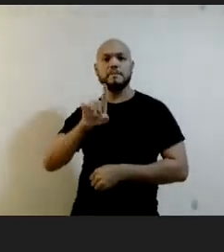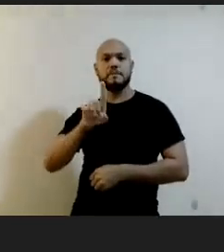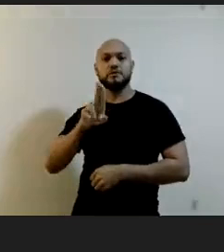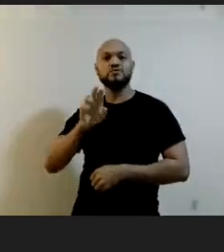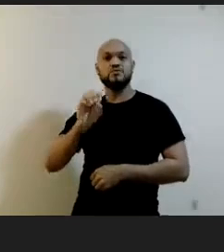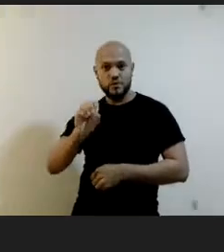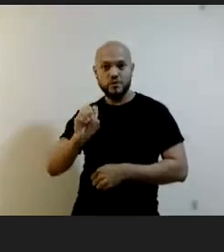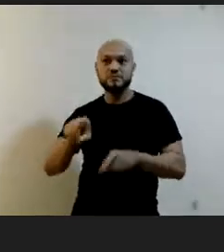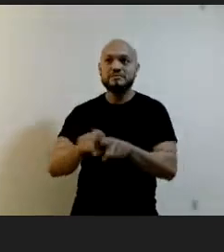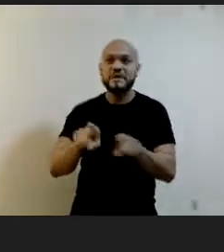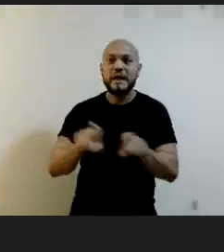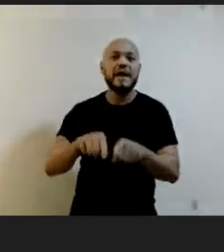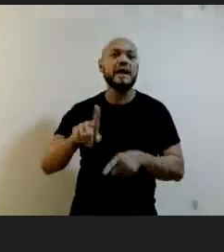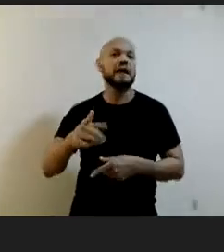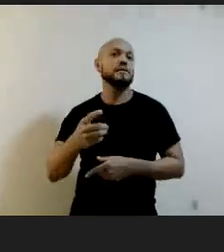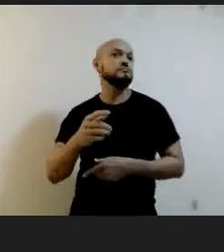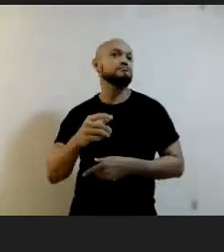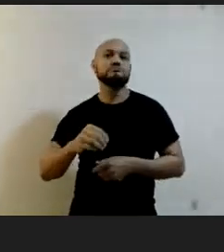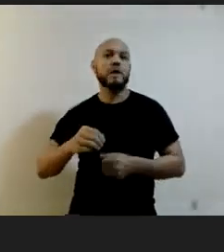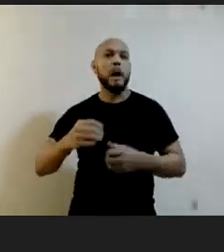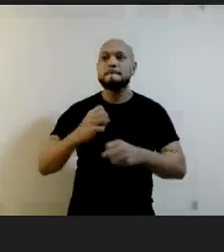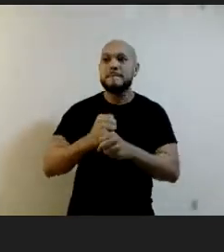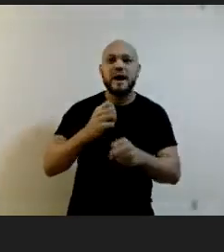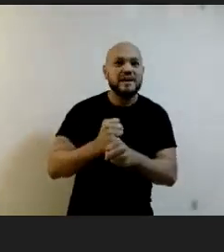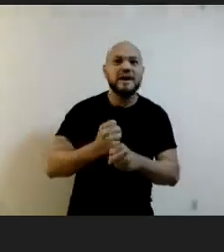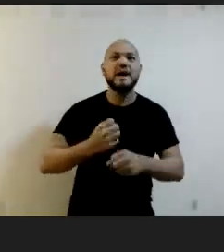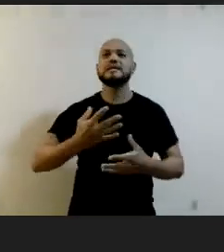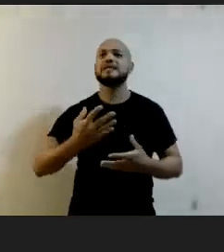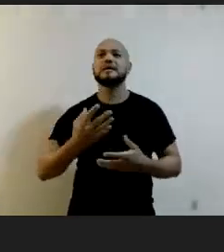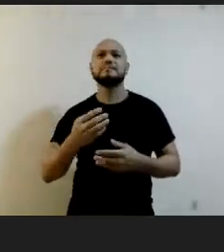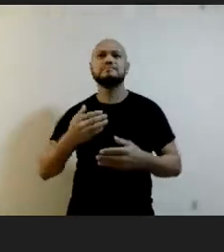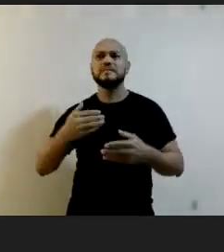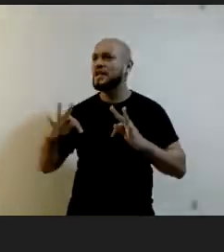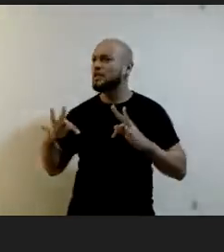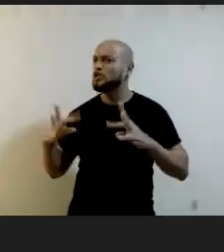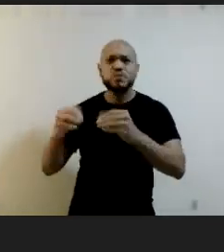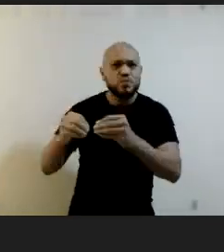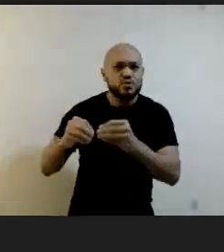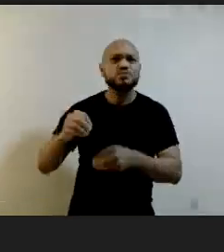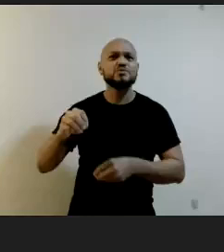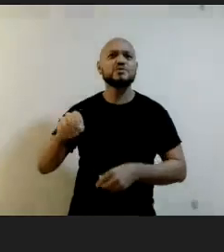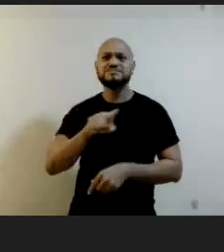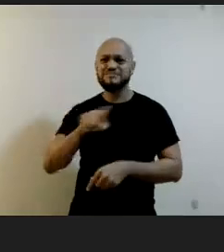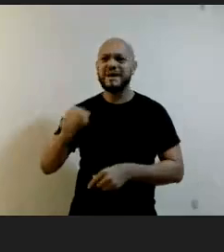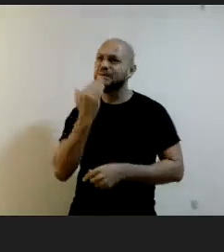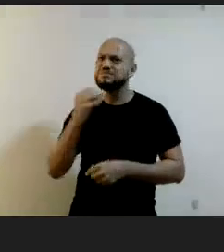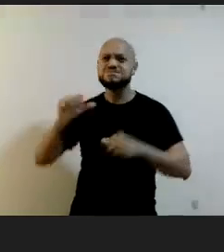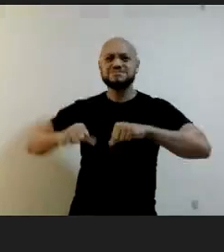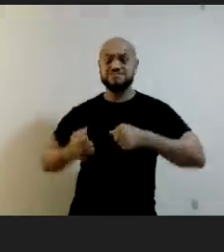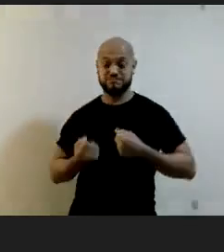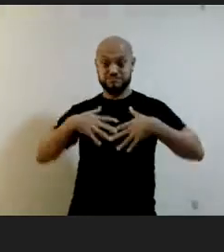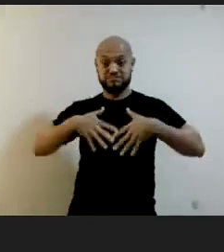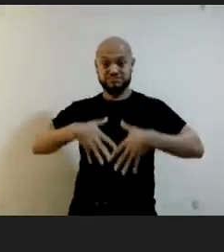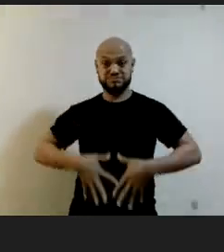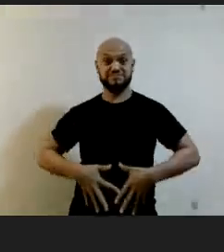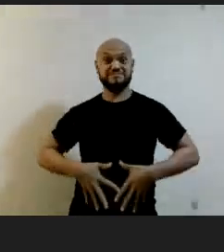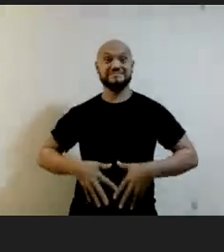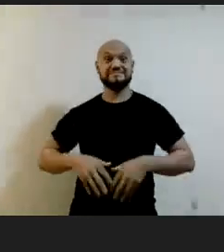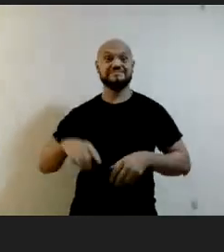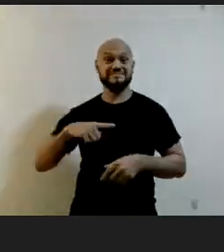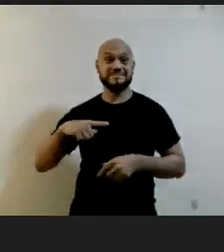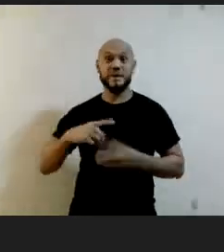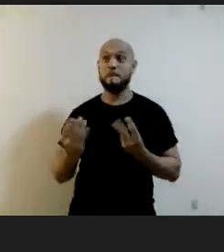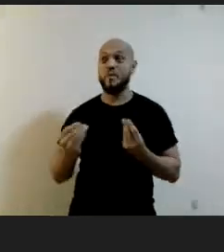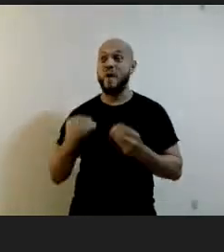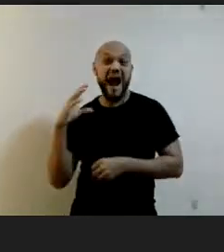é a batata frita, é o nugget, alimentos que às vezes até têm um grande um